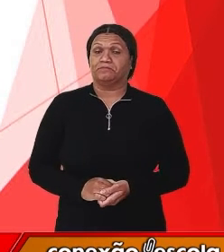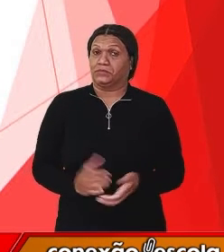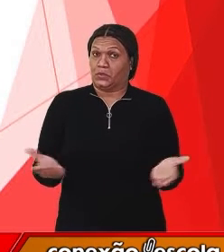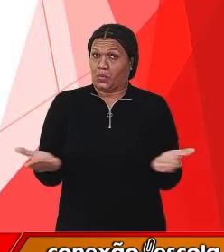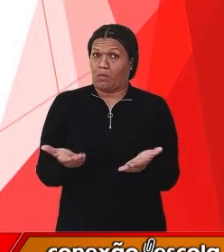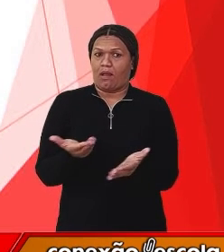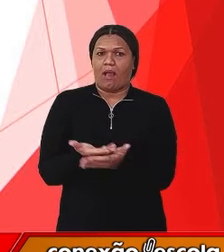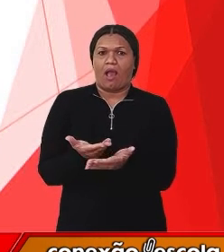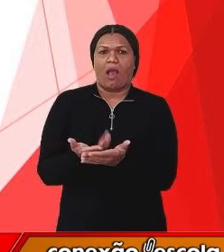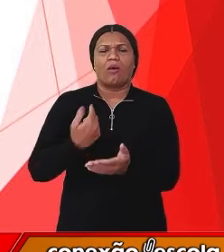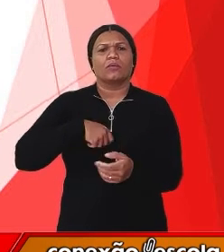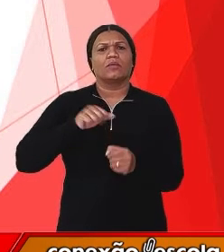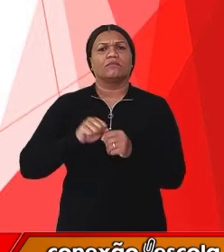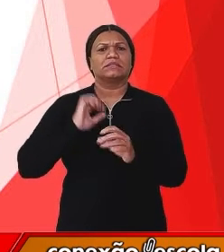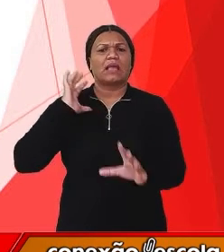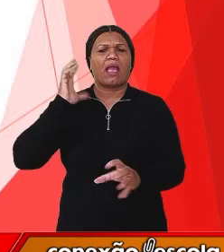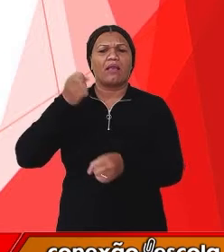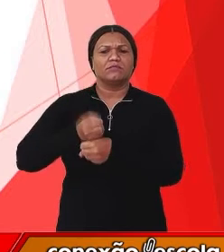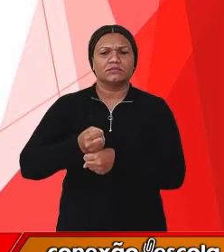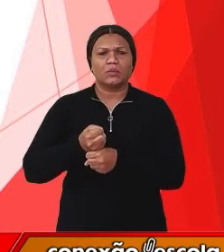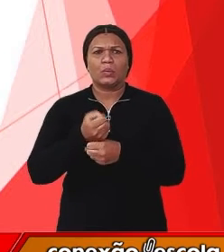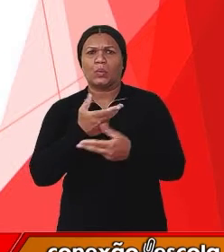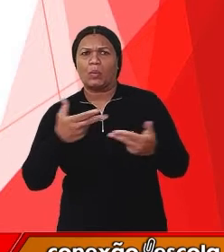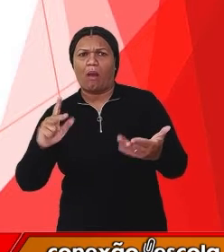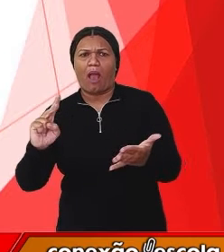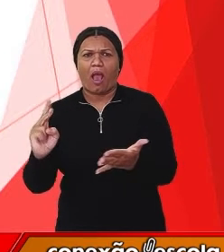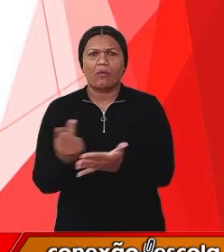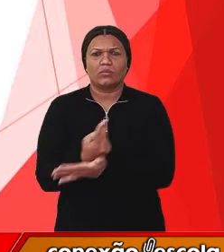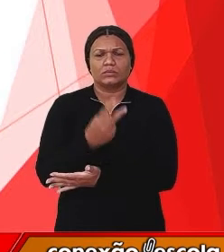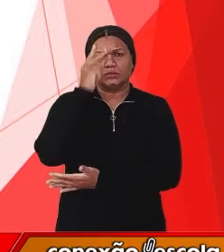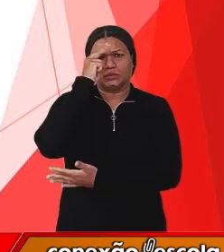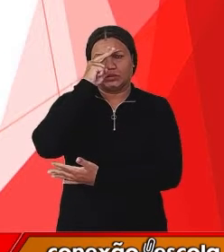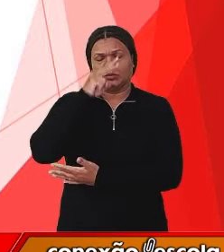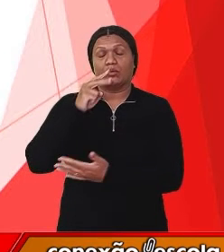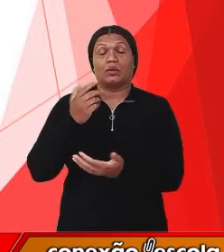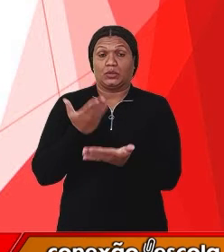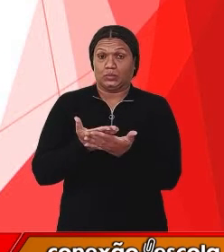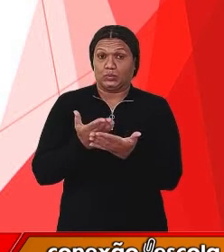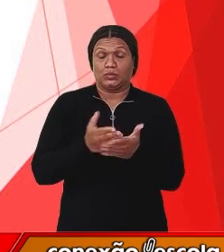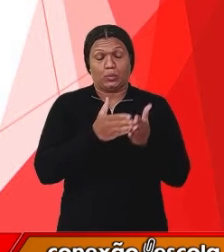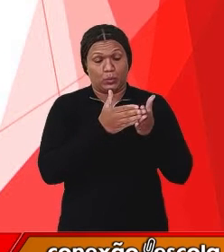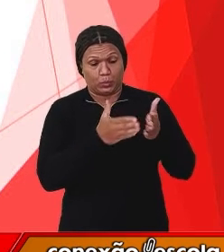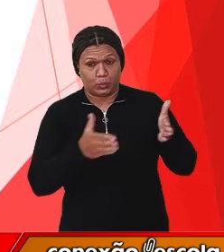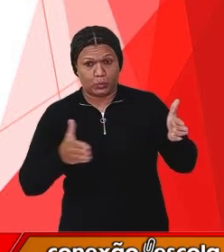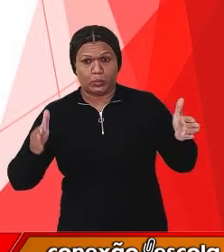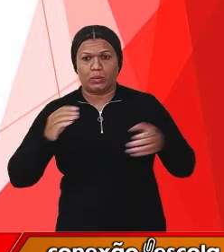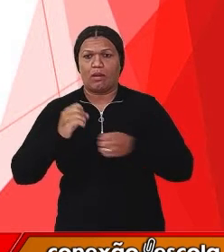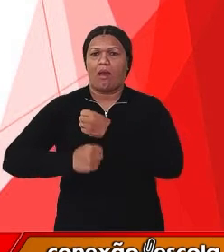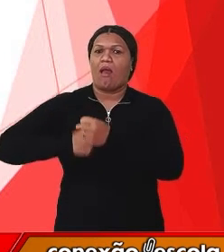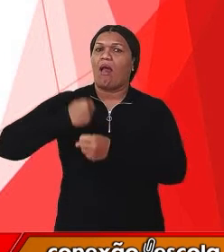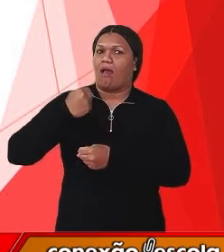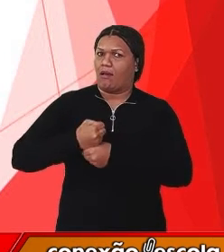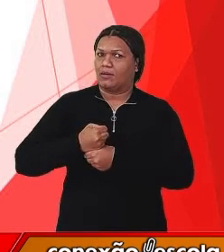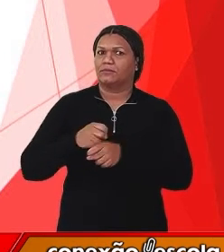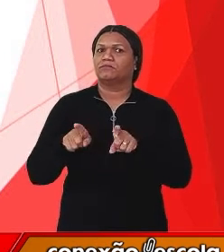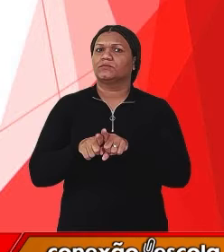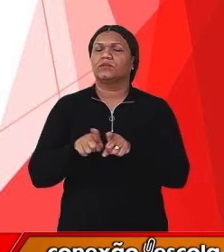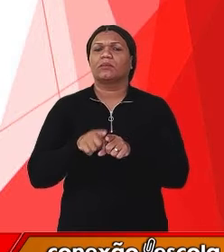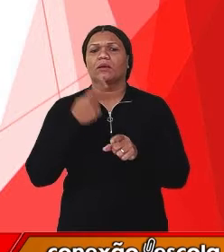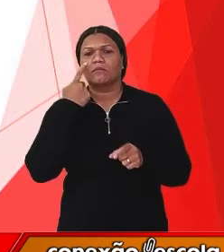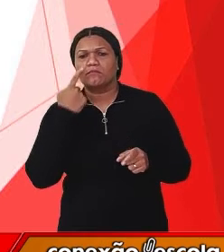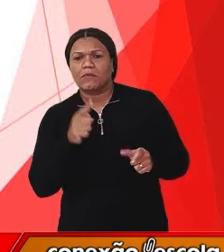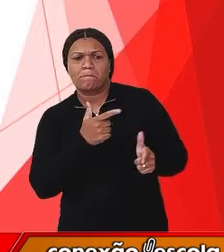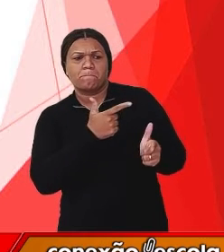faremos uma revisão de alguns fatos históricos estudados durante esse ano e os